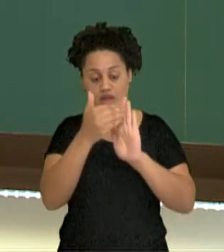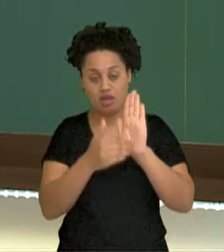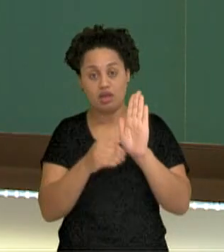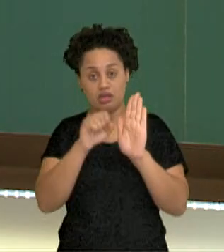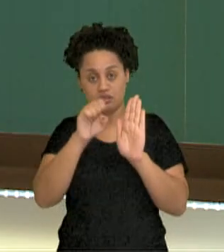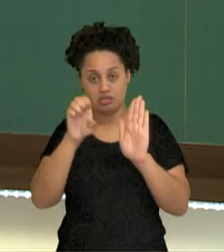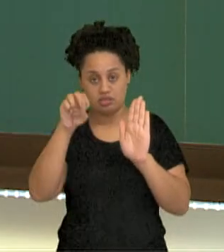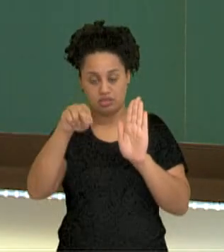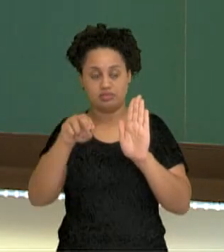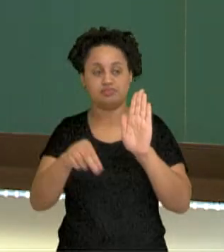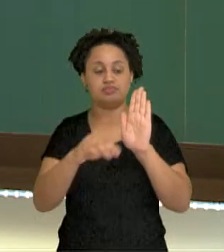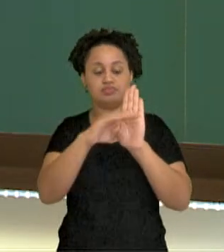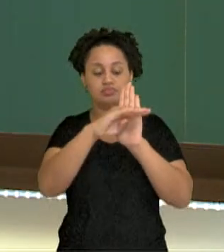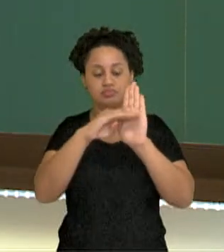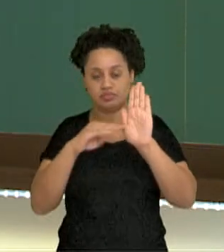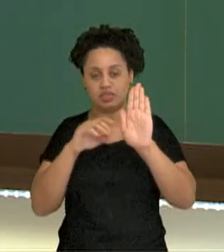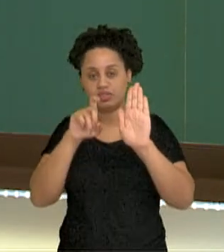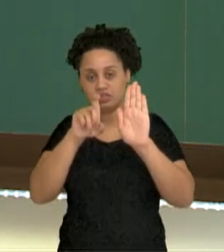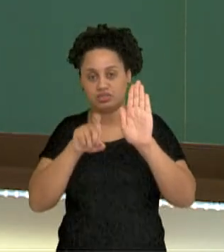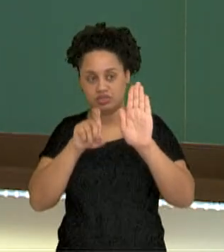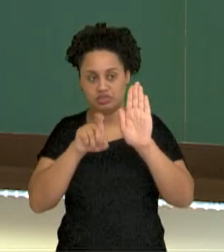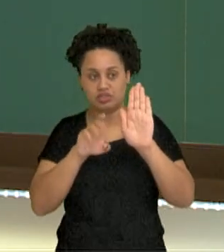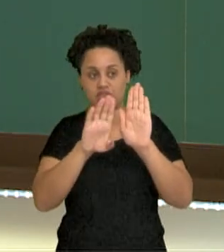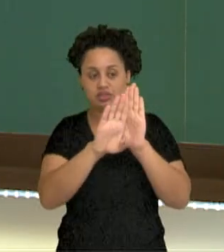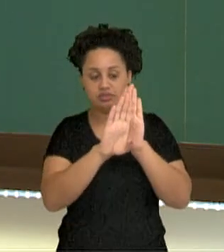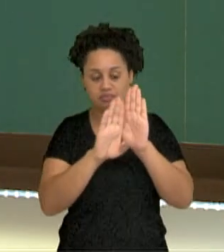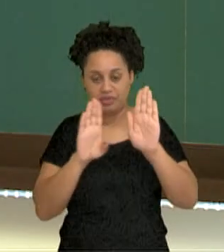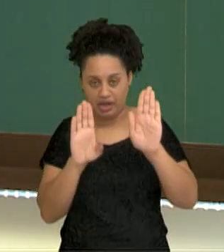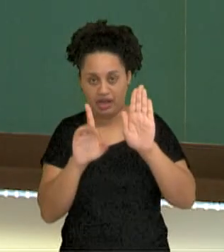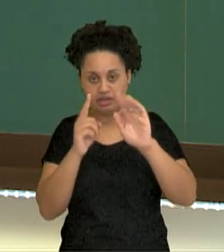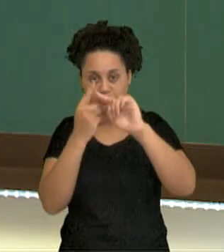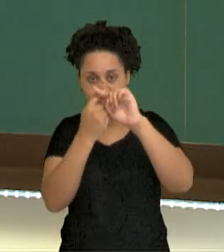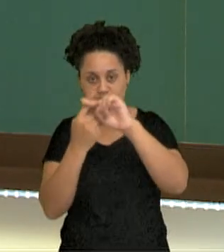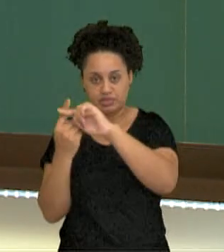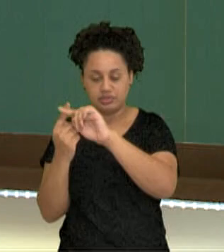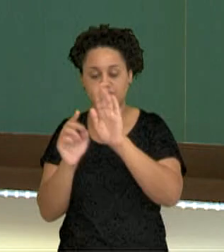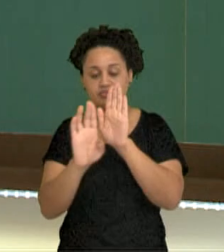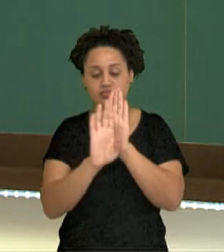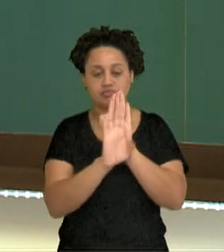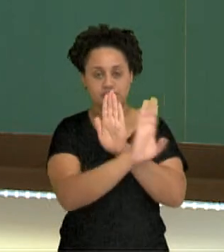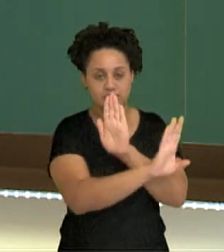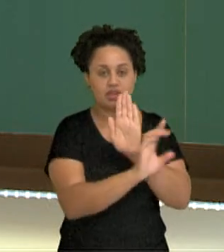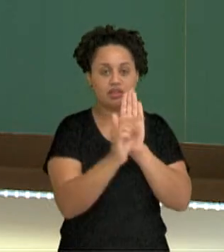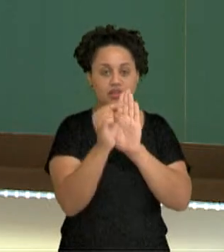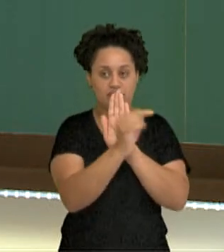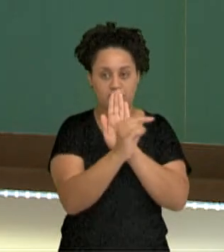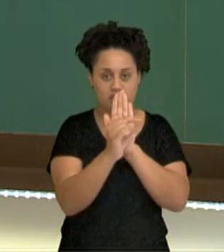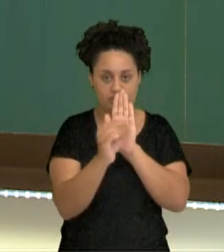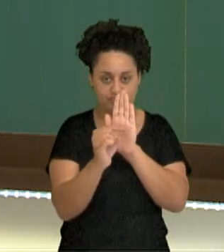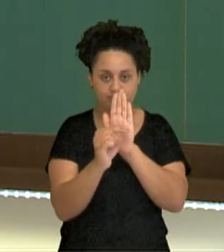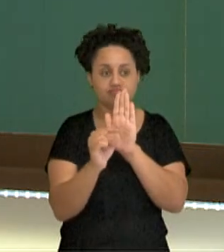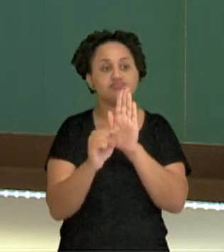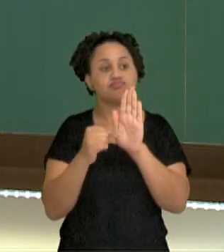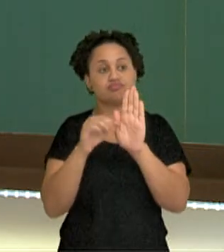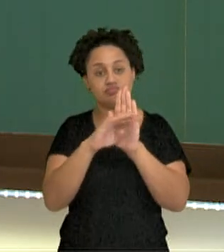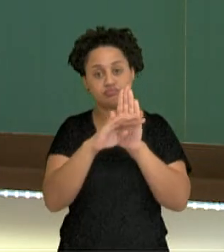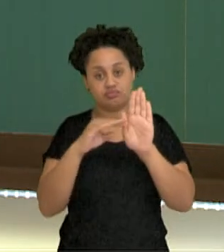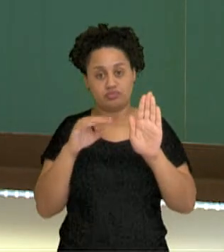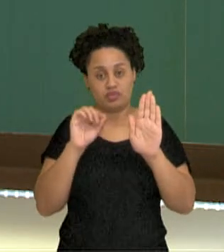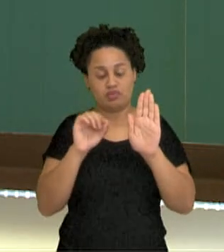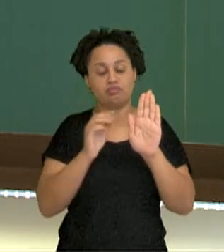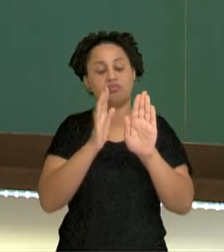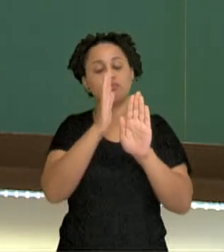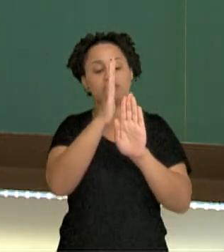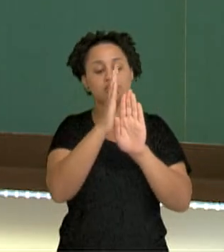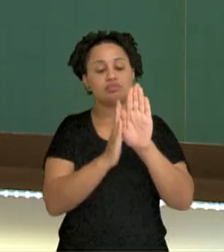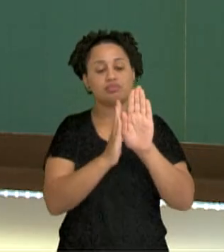No eixo X, os valores à direita são positivos e à esquerda são negativos. E na nossa reta auxiliar